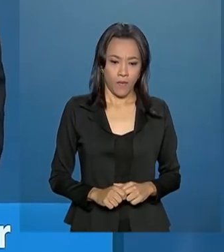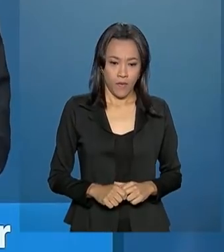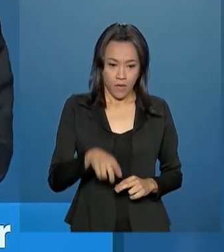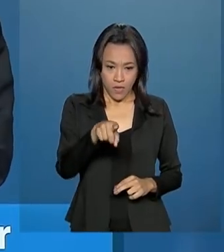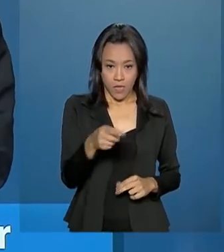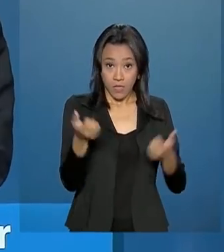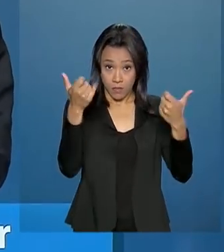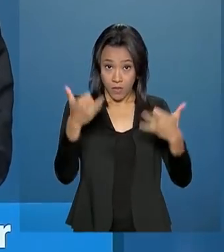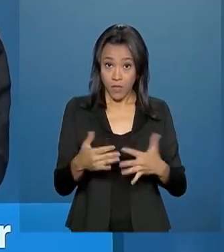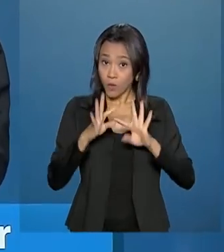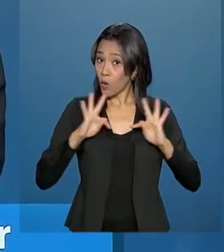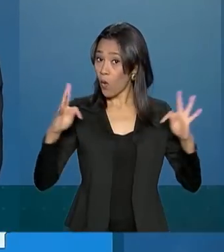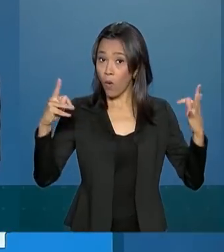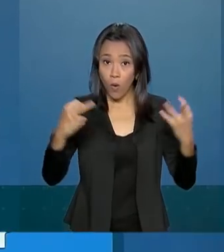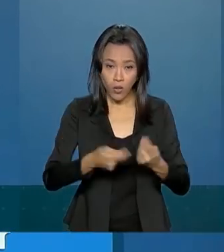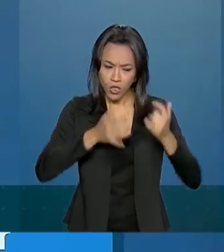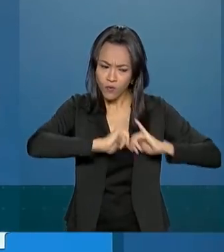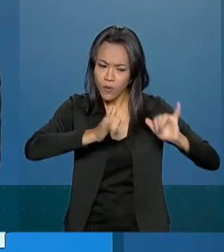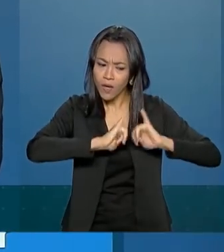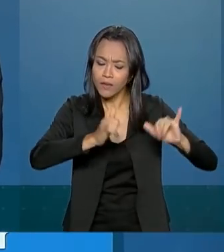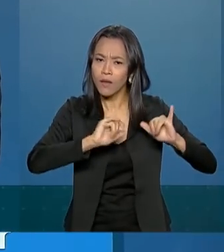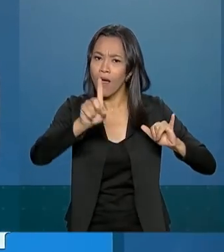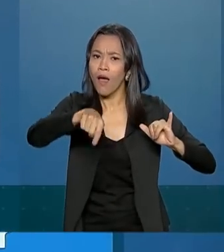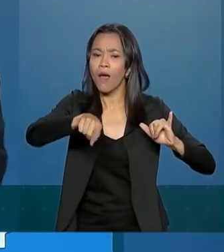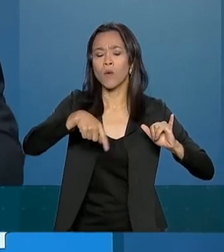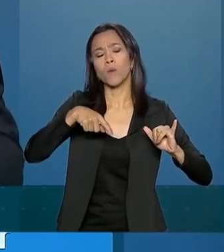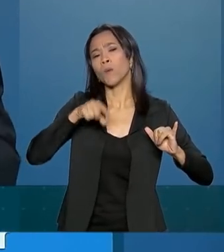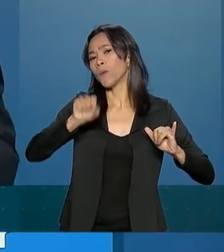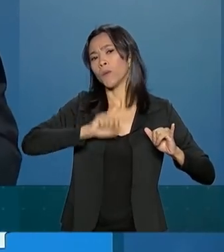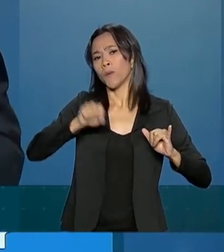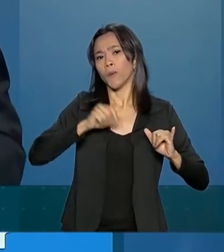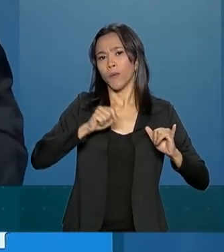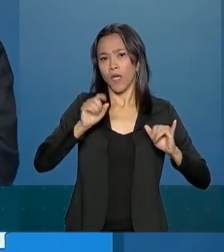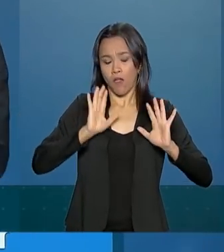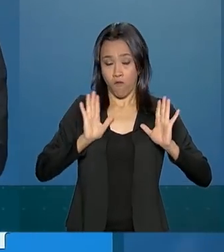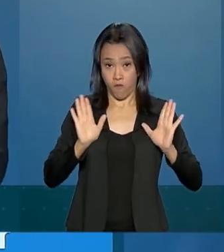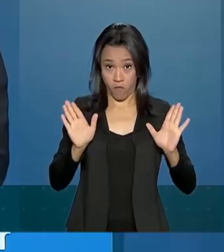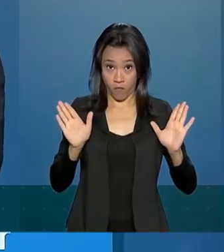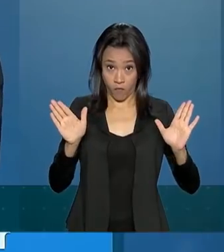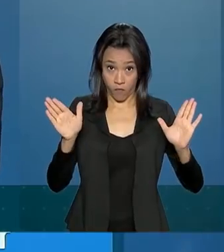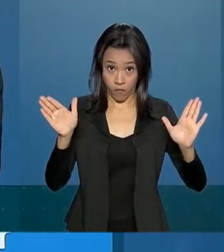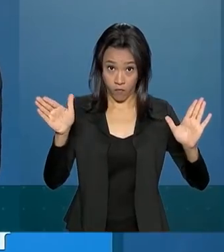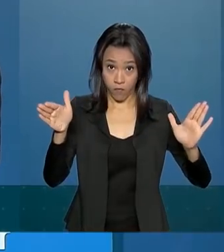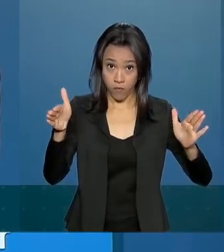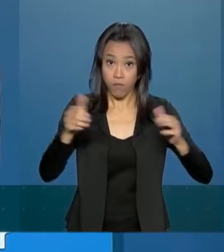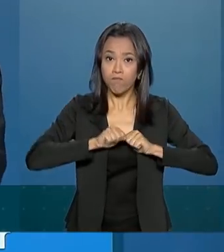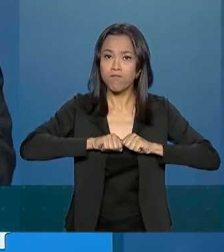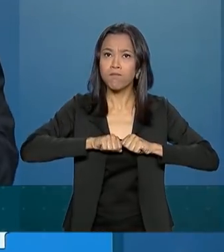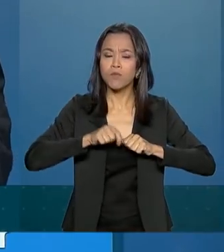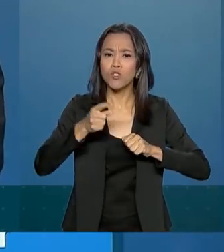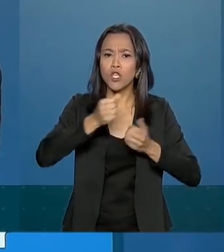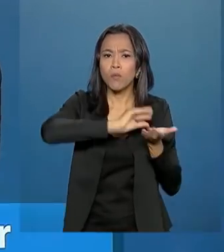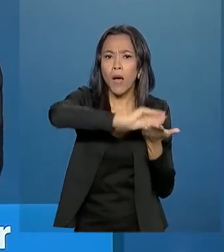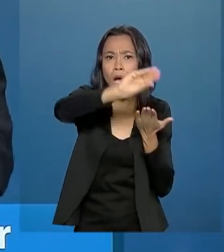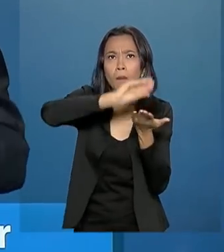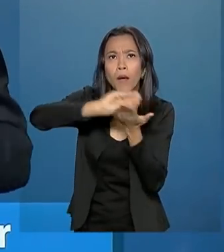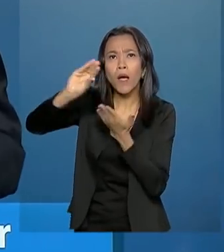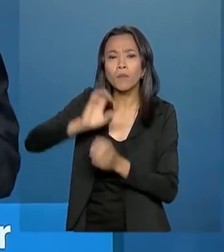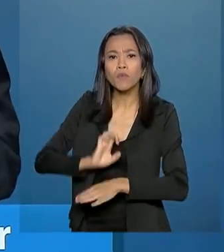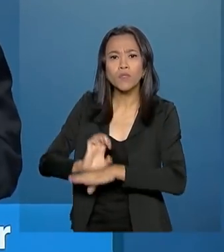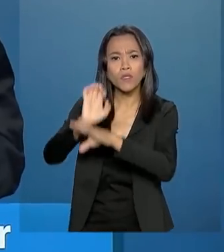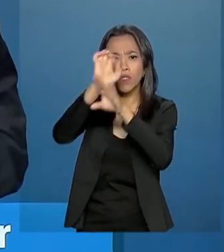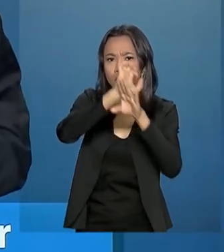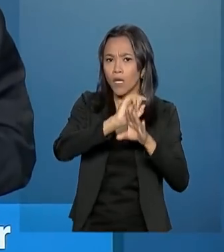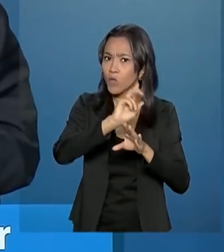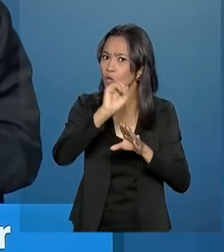Toda a nossa campanha foi feita em cima dessa ideia de desconcentrar recursos, poderes, recursos financeiros